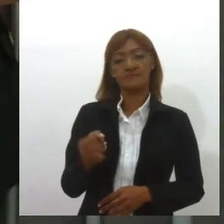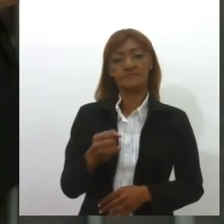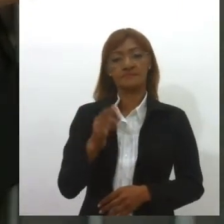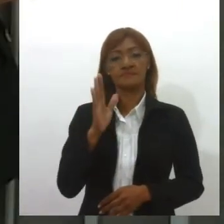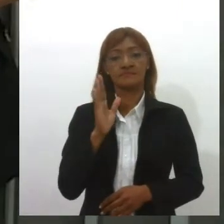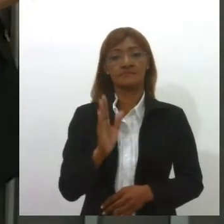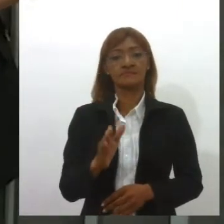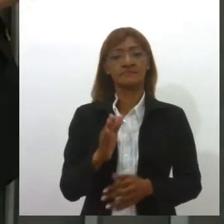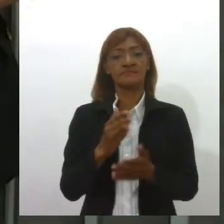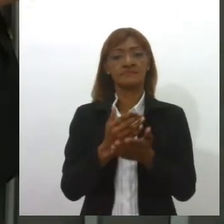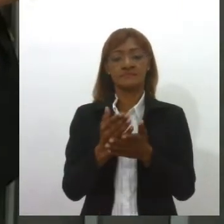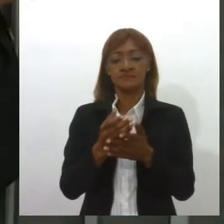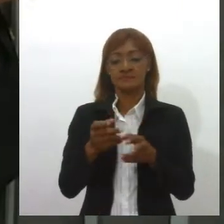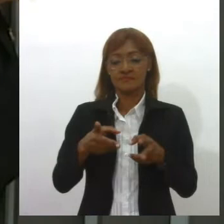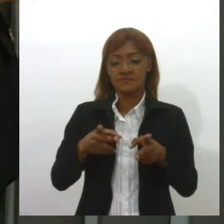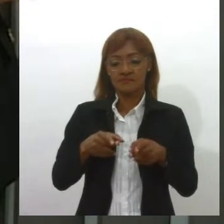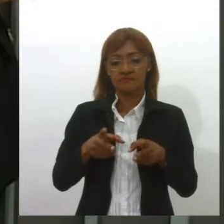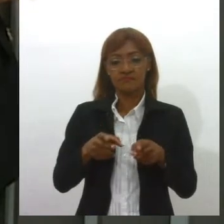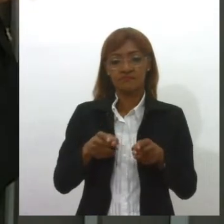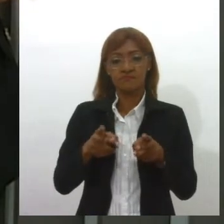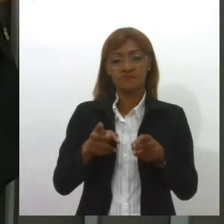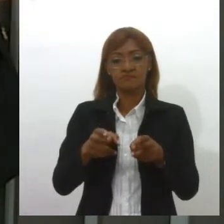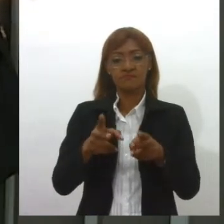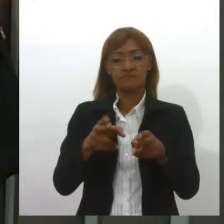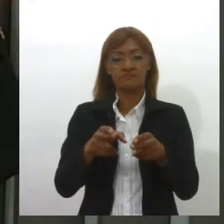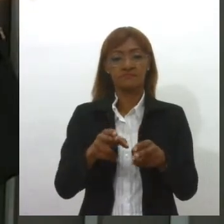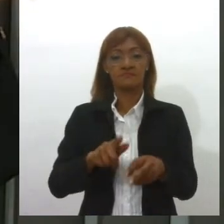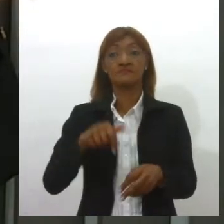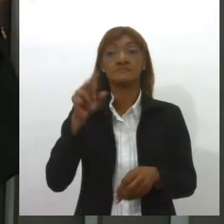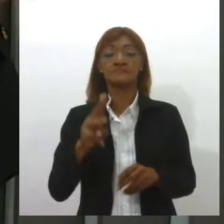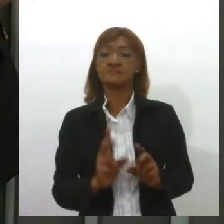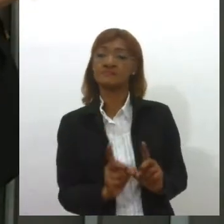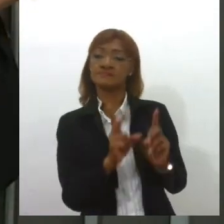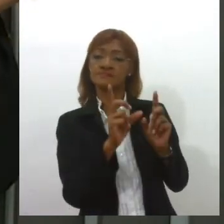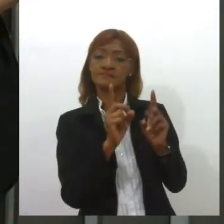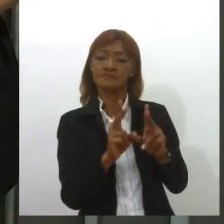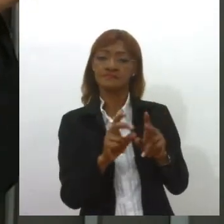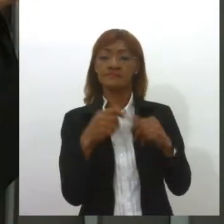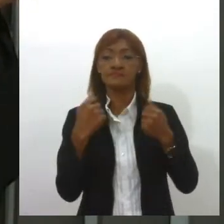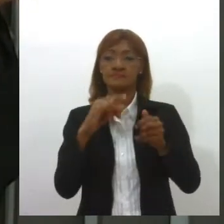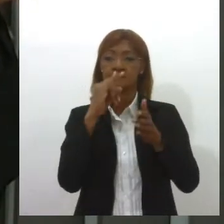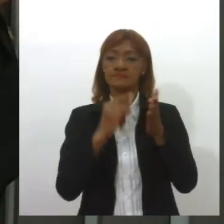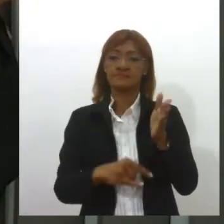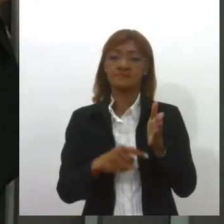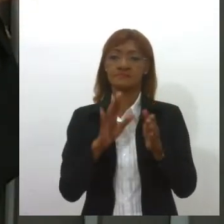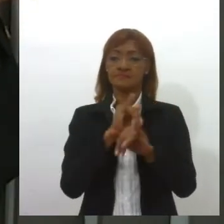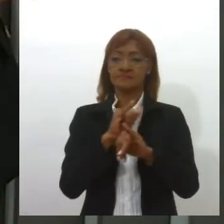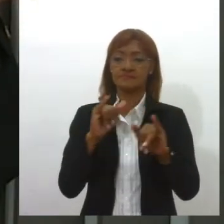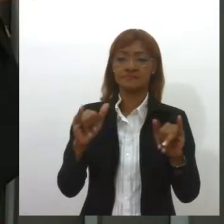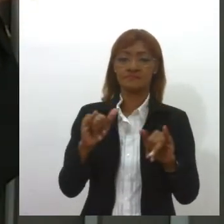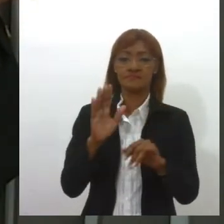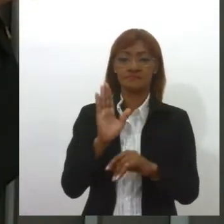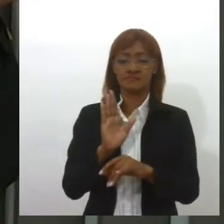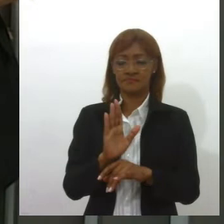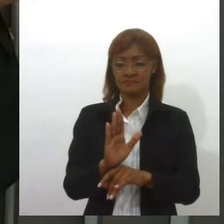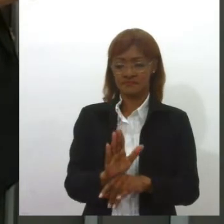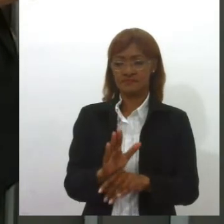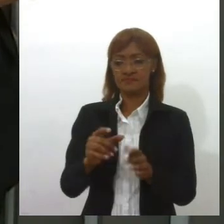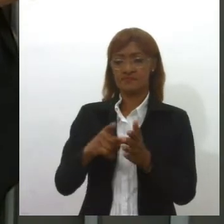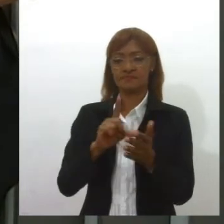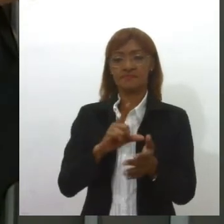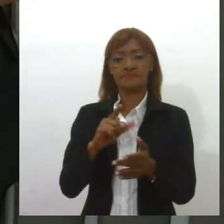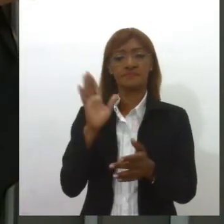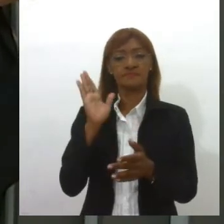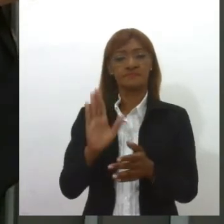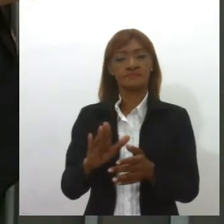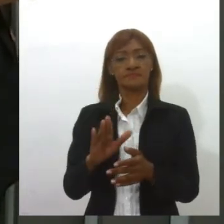Defeso Caranguejo USA. Quem comercializa o crustáceo deve declarar o estoque, como explica o Superintendente Federal de